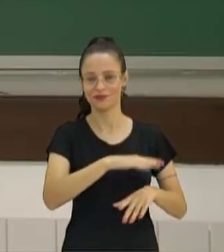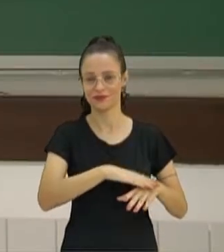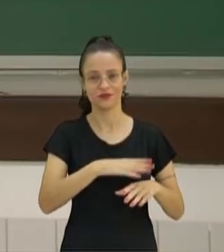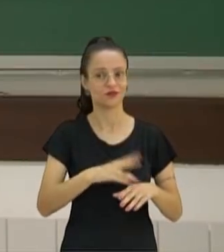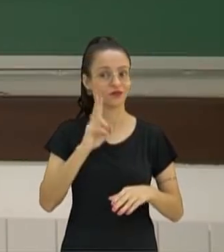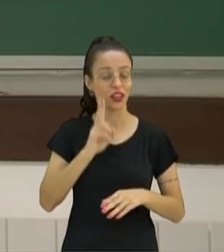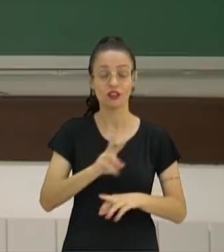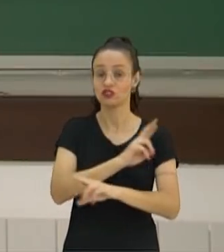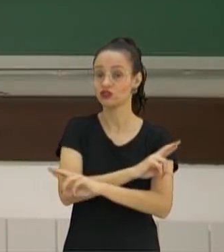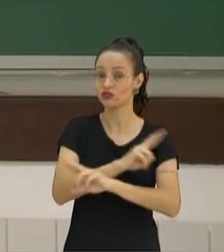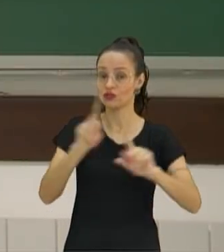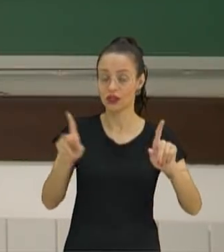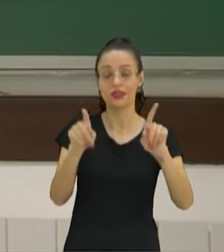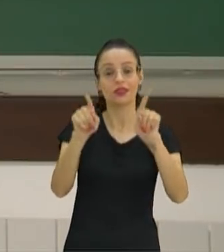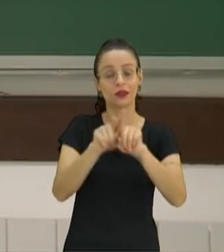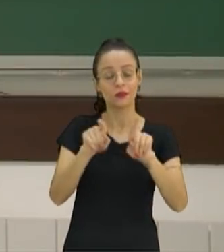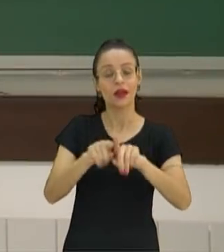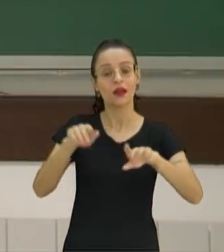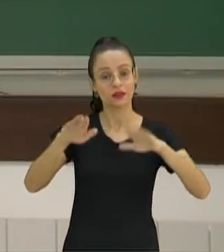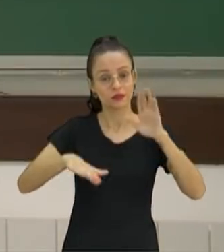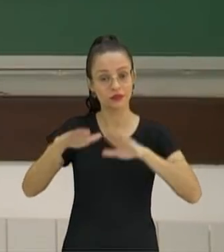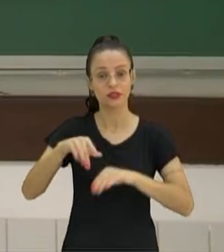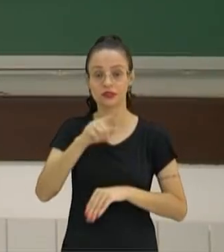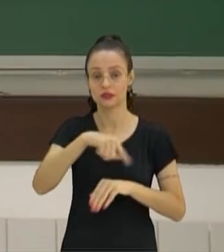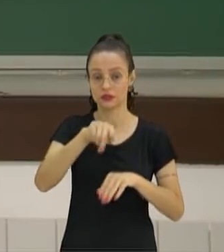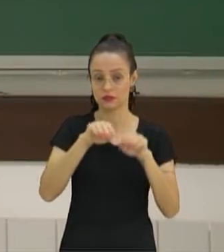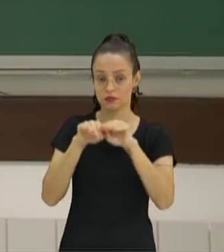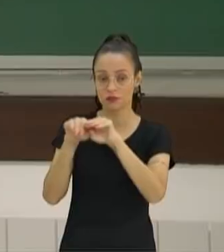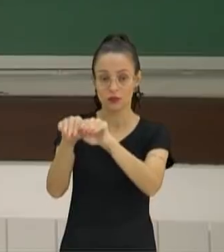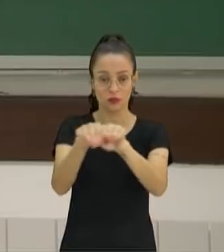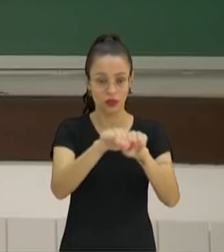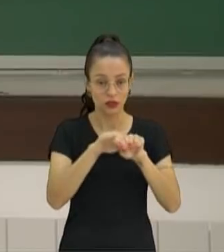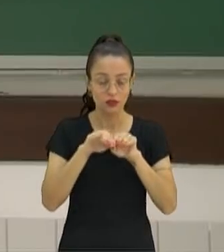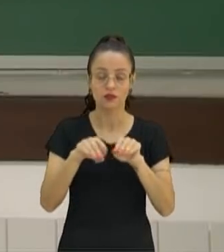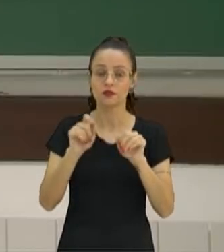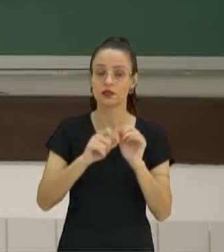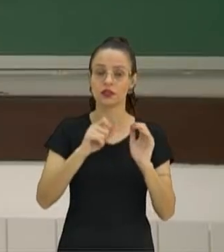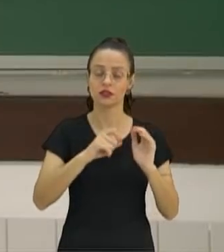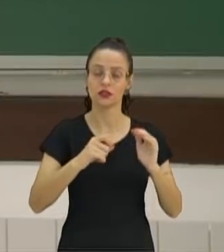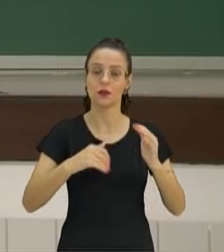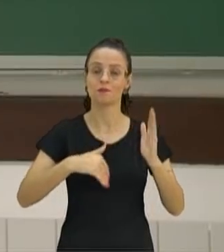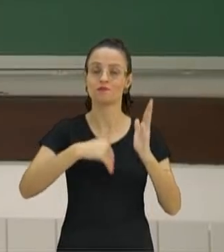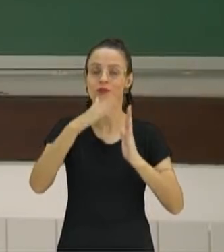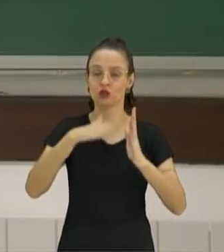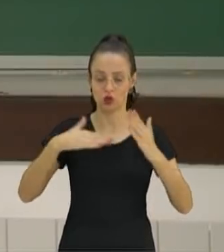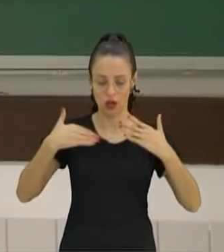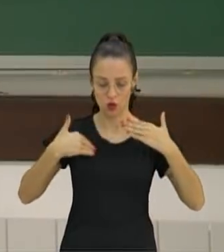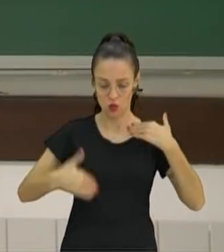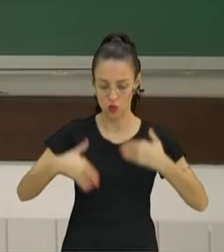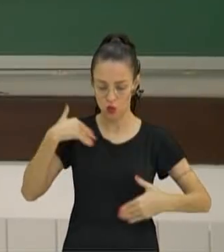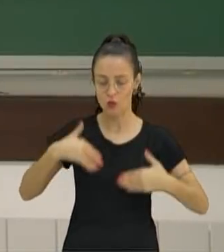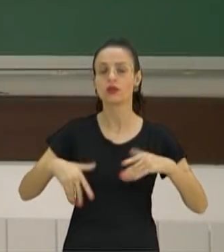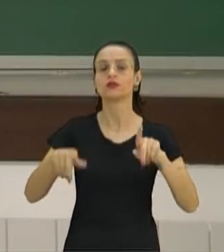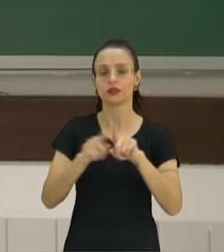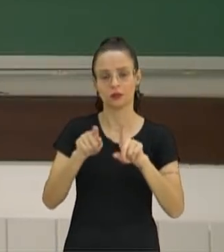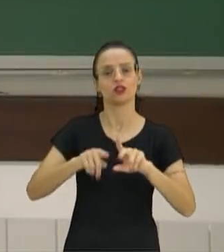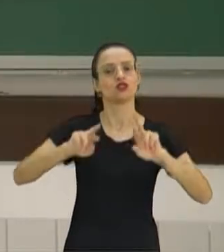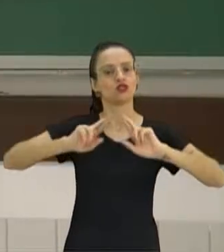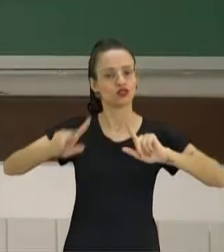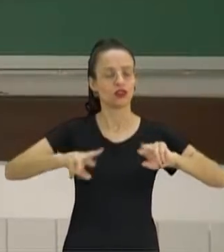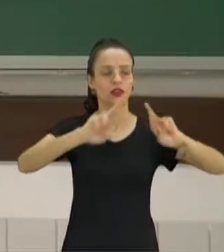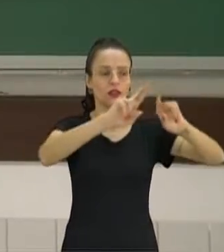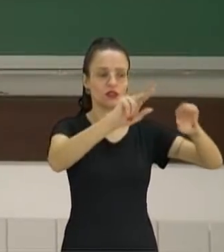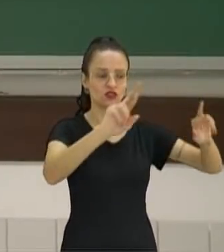completamente diferente. E muitas vezes, né, essas padronagens que são feitas na pintura corporal, elas diferenciam uma etnia